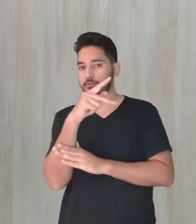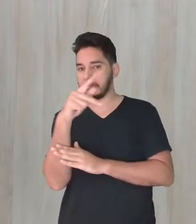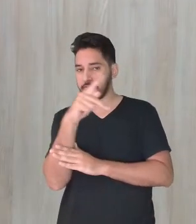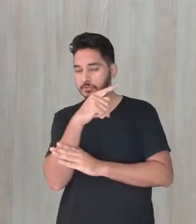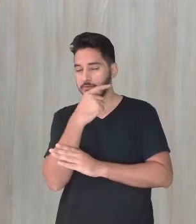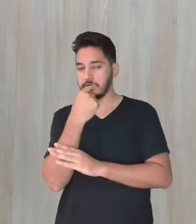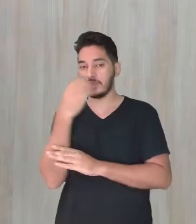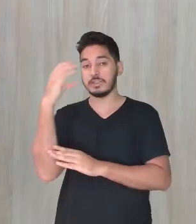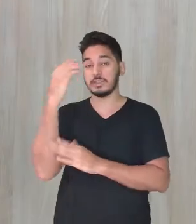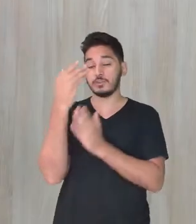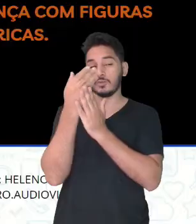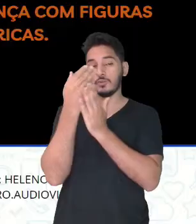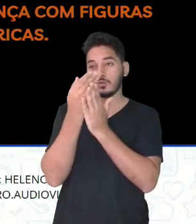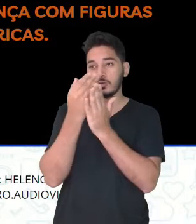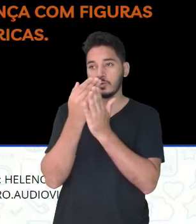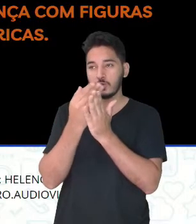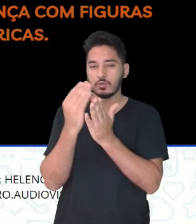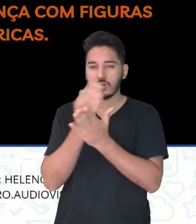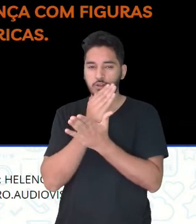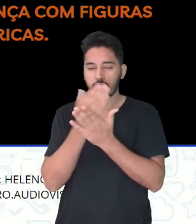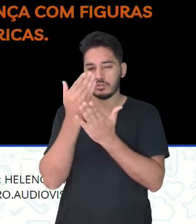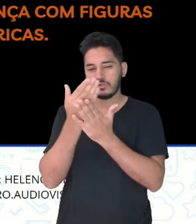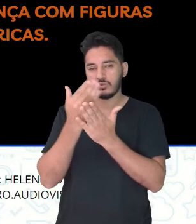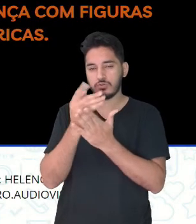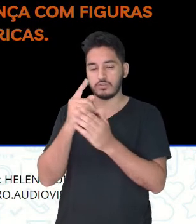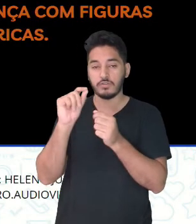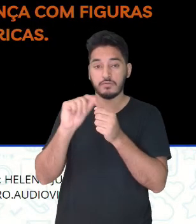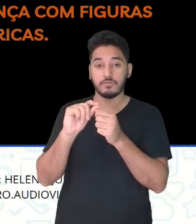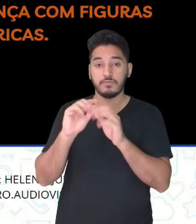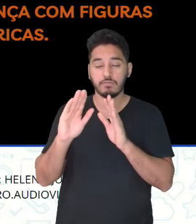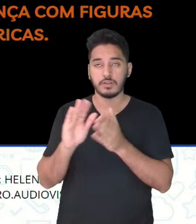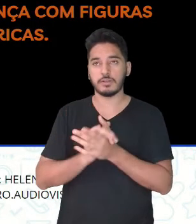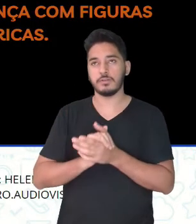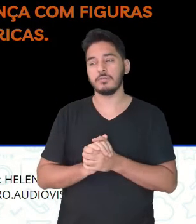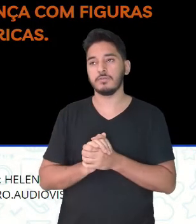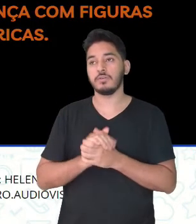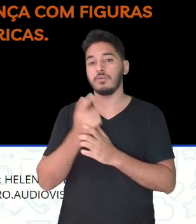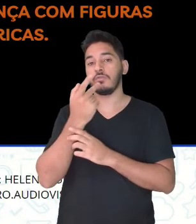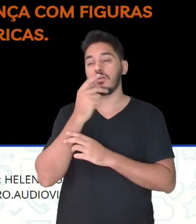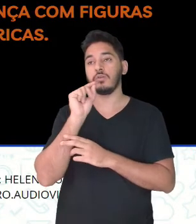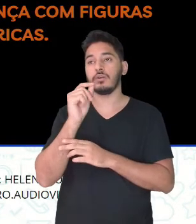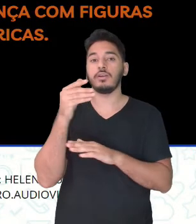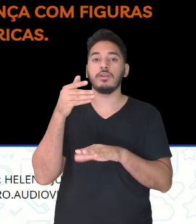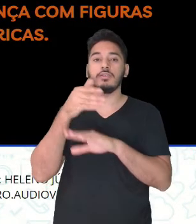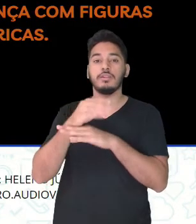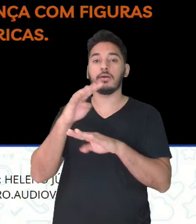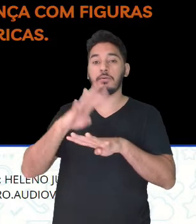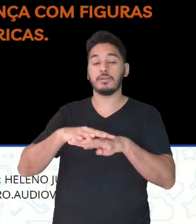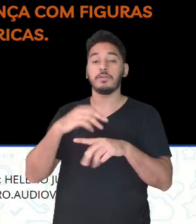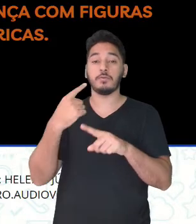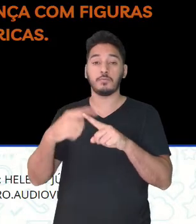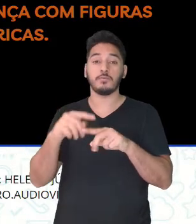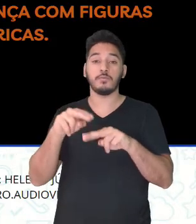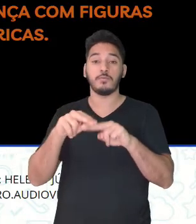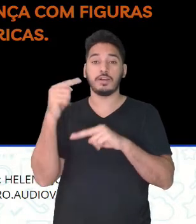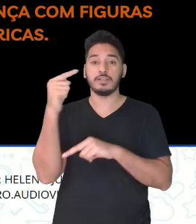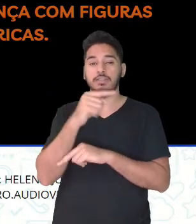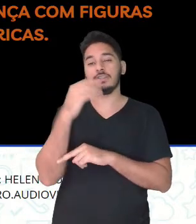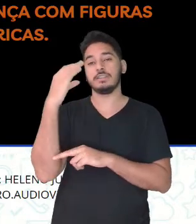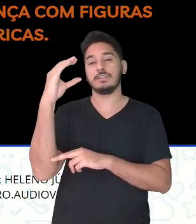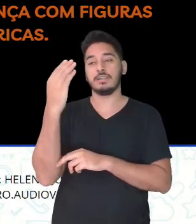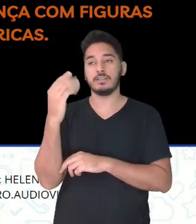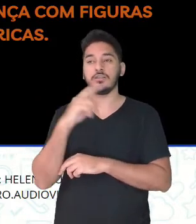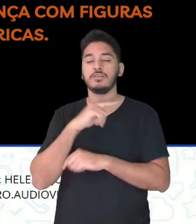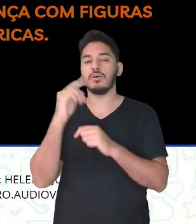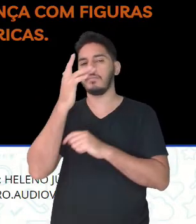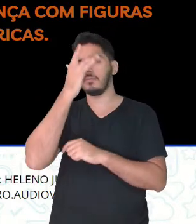ciência, né? O estudo, alguns estudos que foram feitos. Eu falei que ia entrar em matemática também por causa dessa ciência, que a gente tem um